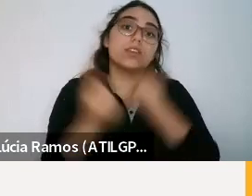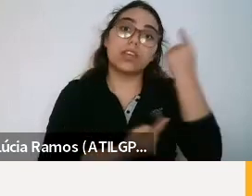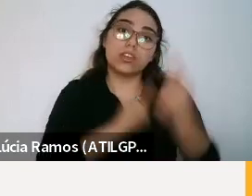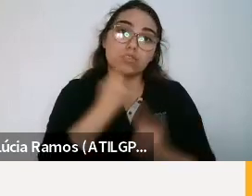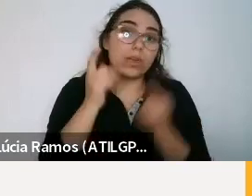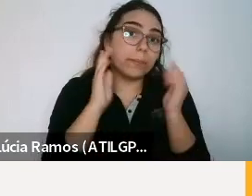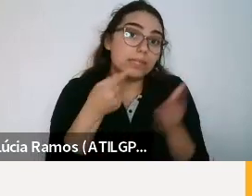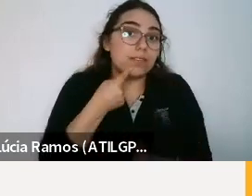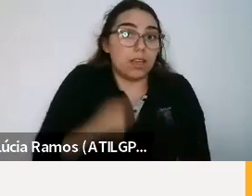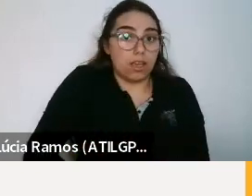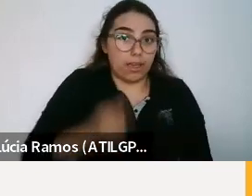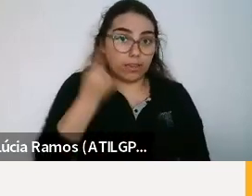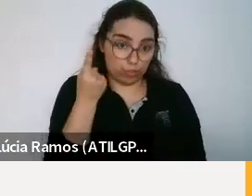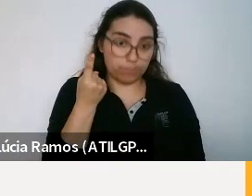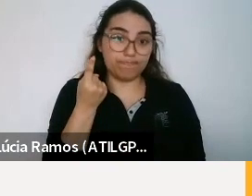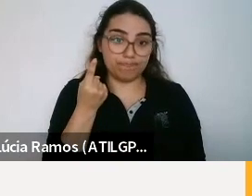queixas.